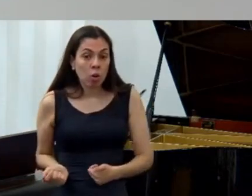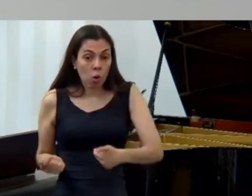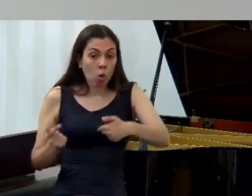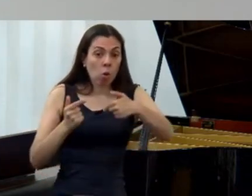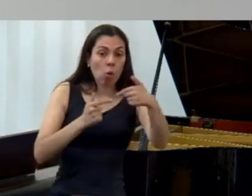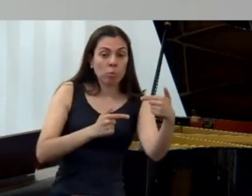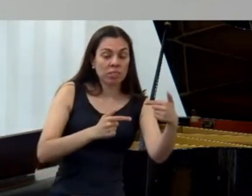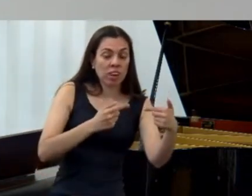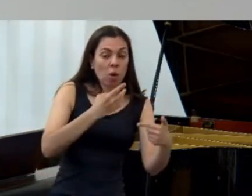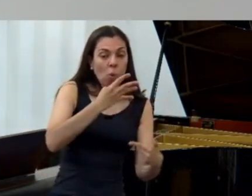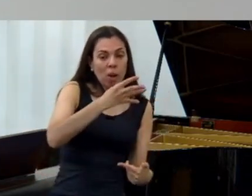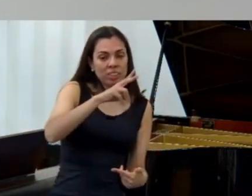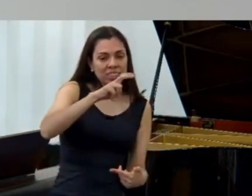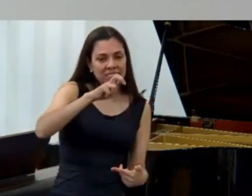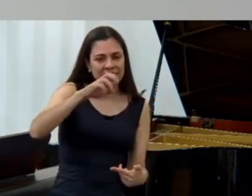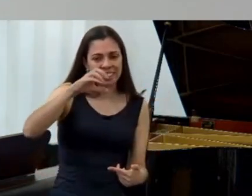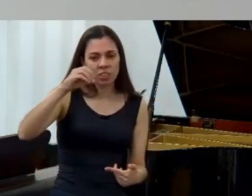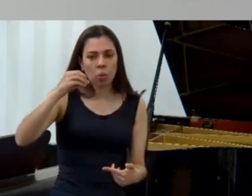isso também mostra